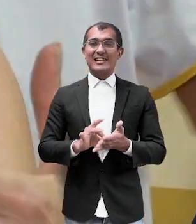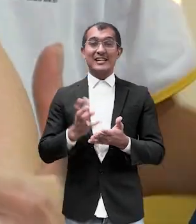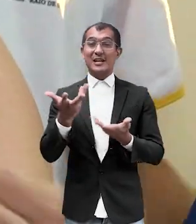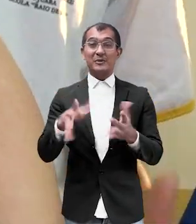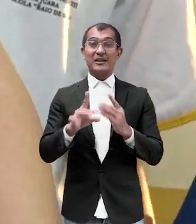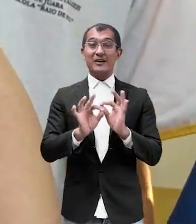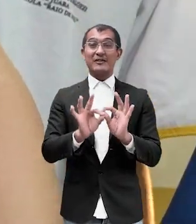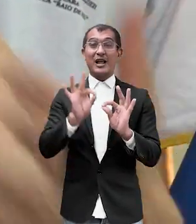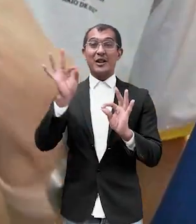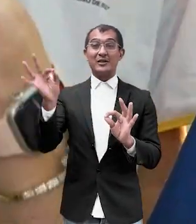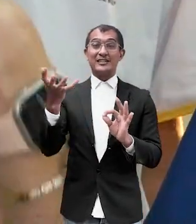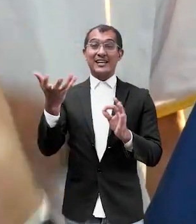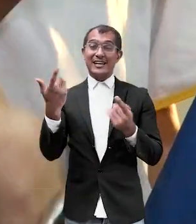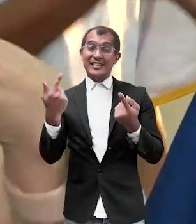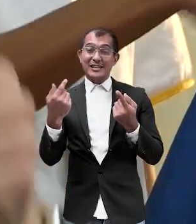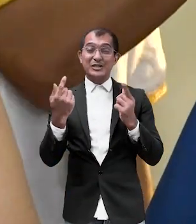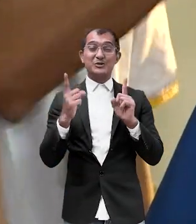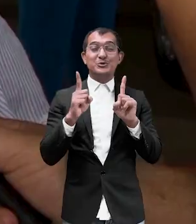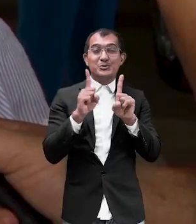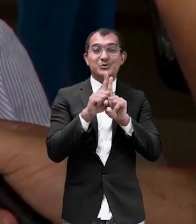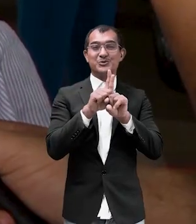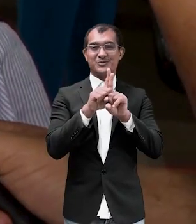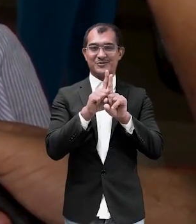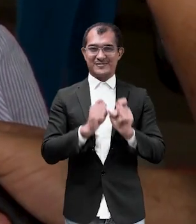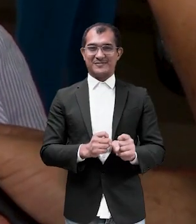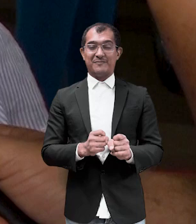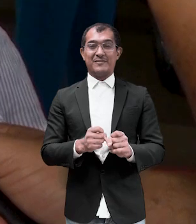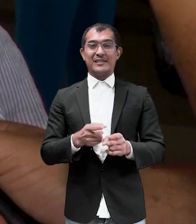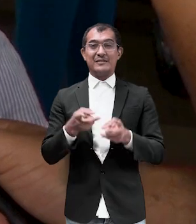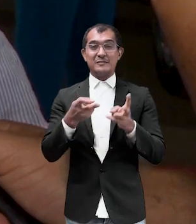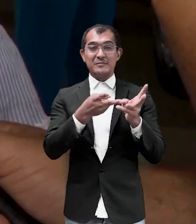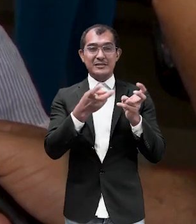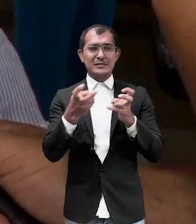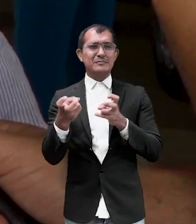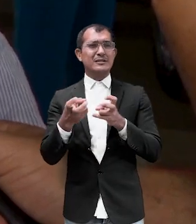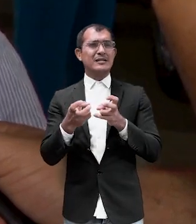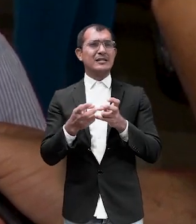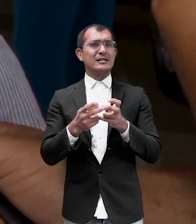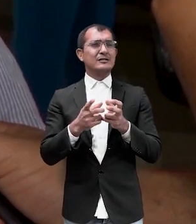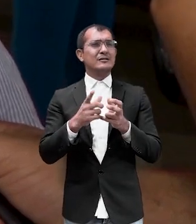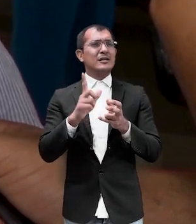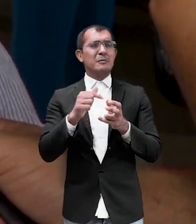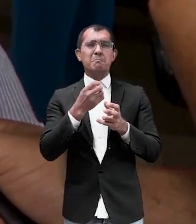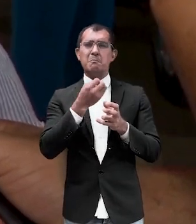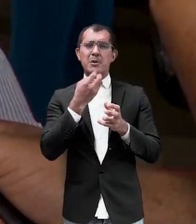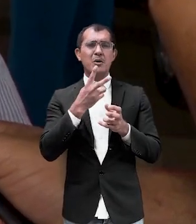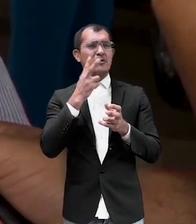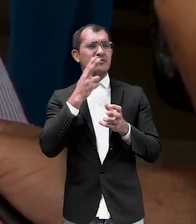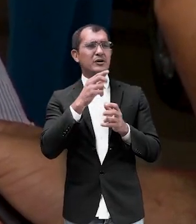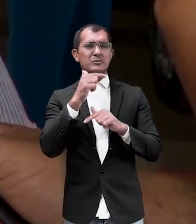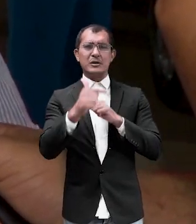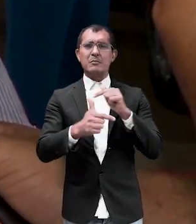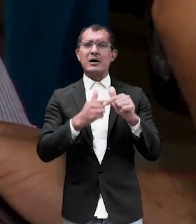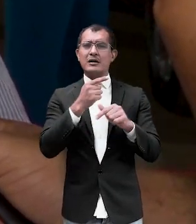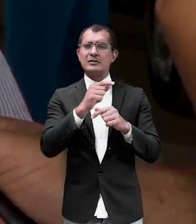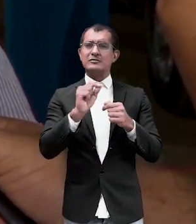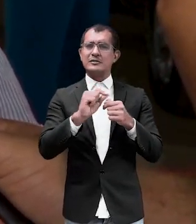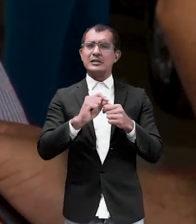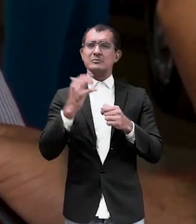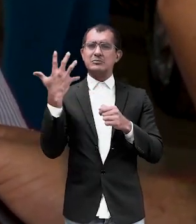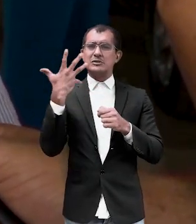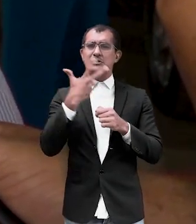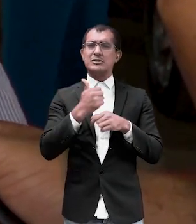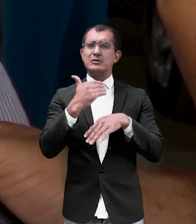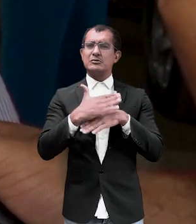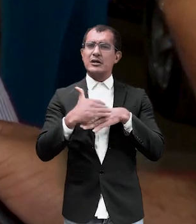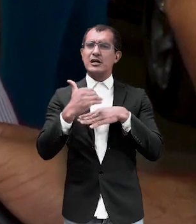a distância pelo contrário ela tá junto com a gente a gente estava vendo as necessidades e é muito gratificante ver o trabalho que eles fazem um trabalho muito